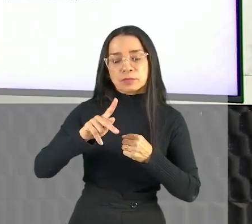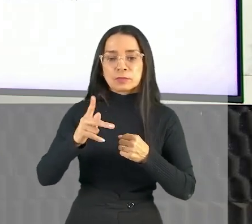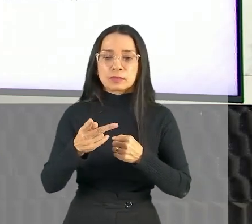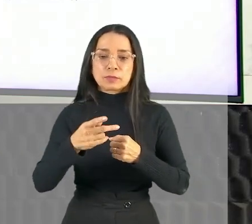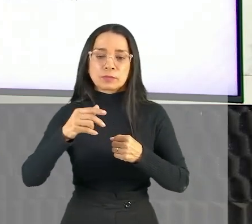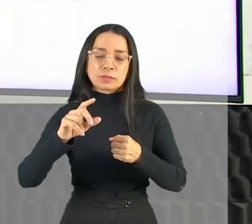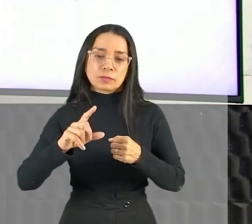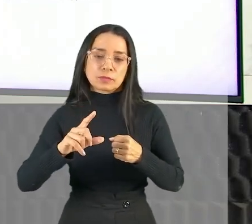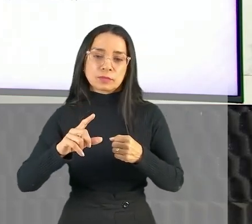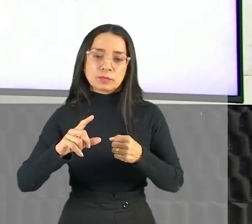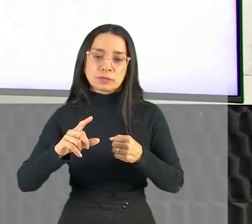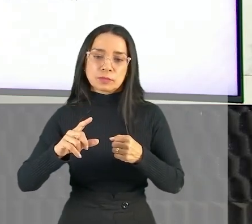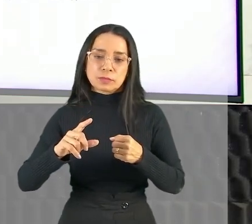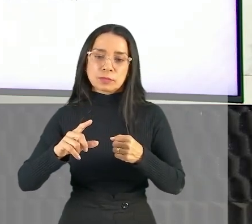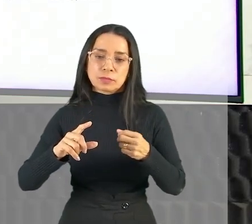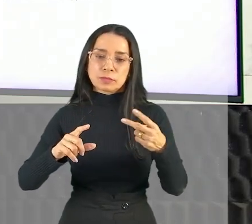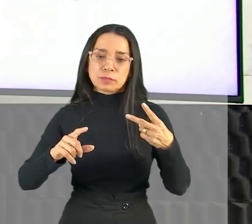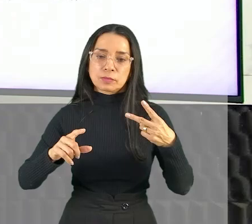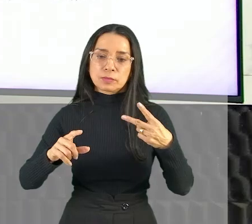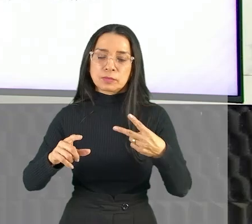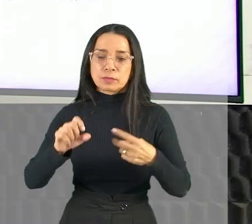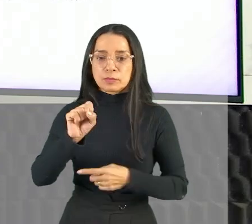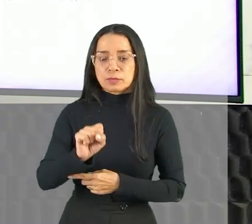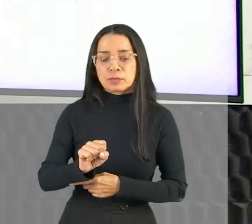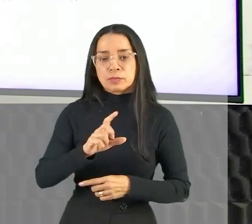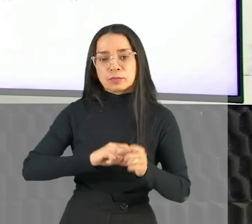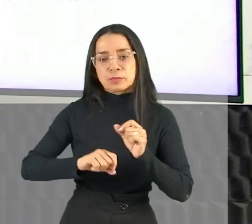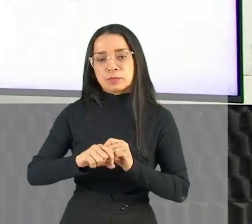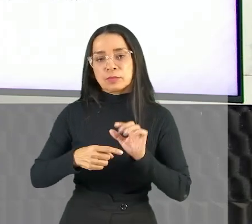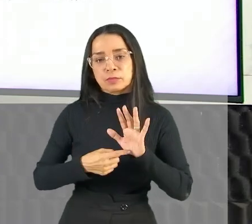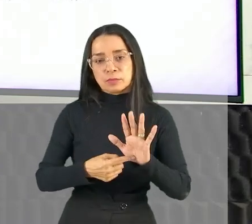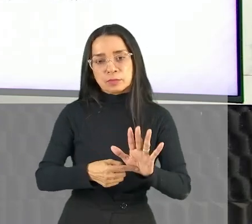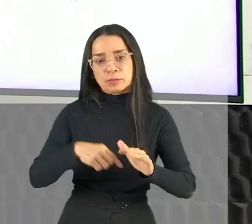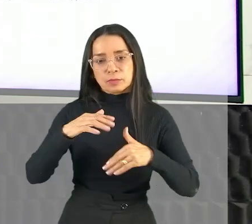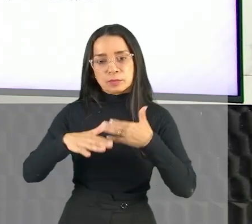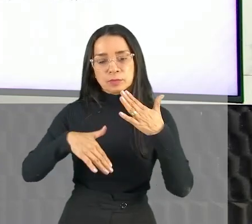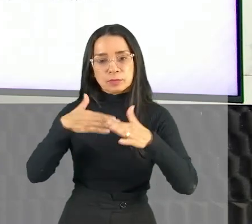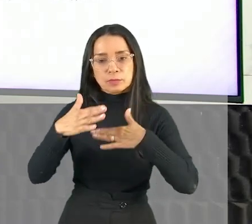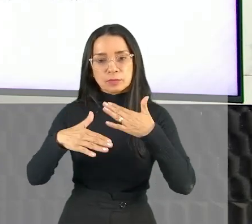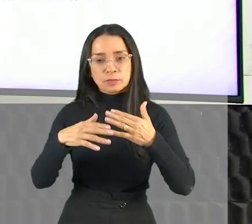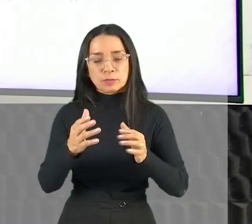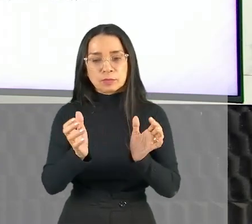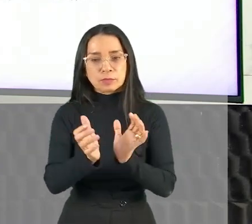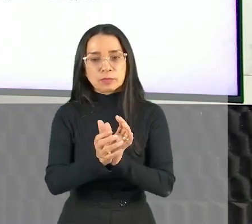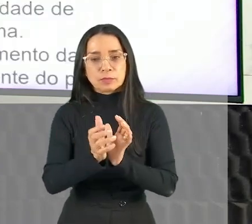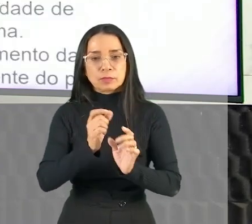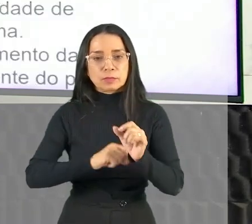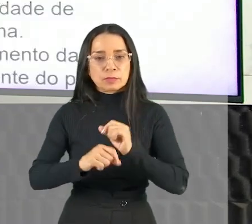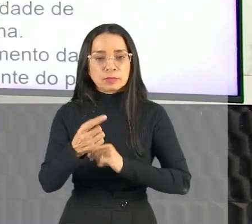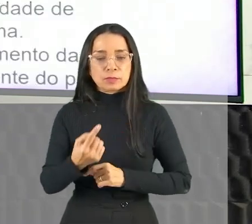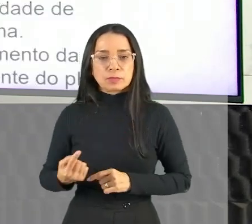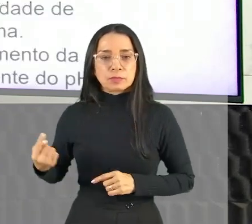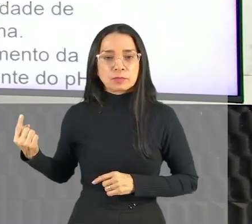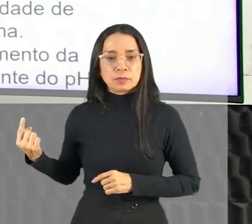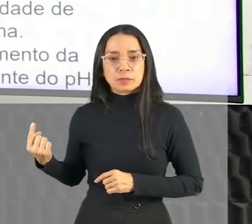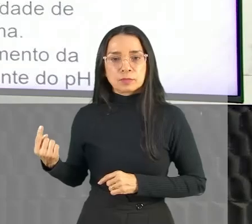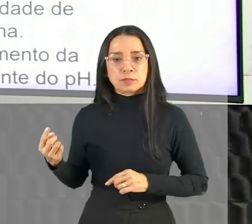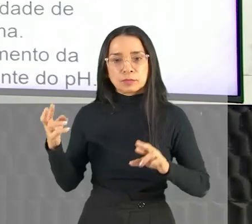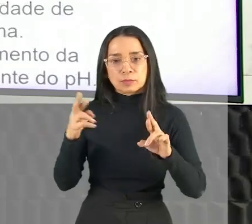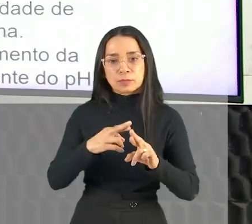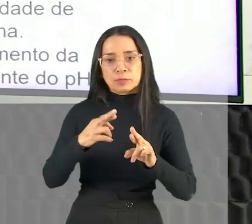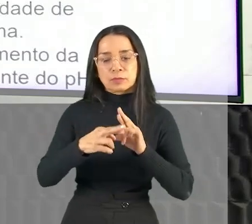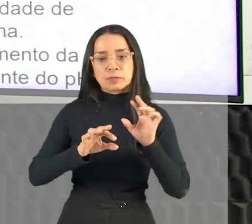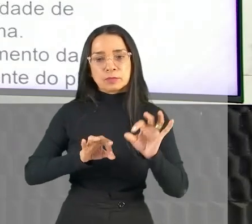E isso, ele mostra o desempenho, né, das enzimas nessas condições, nesses grupos. Vamos lá. Em